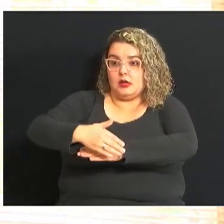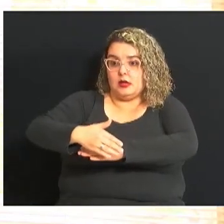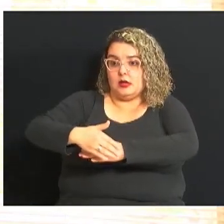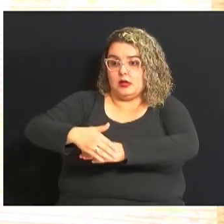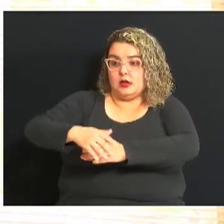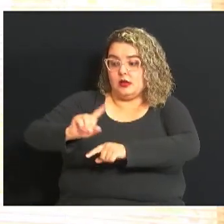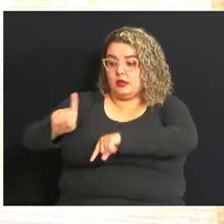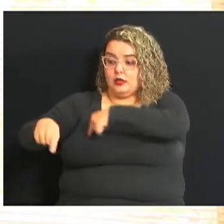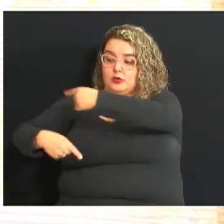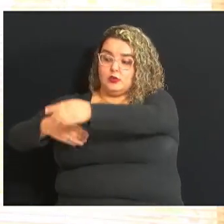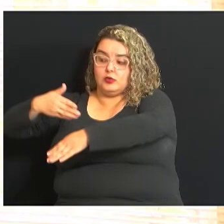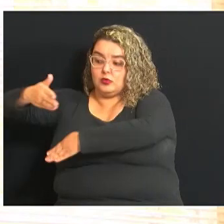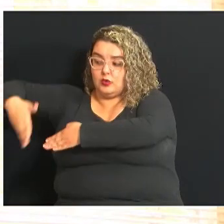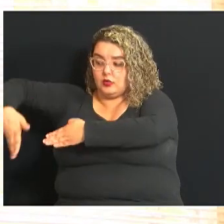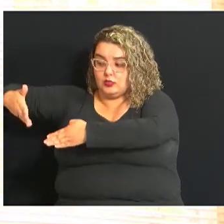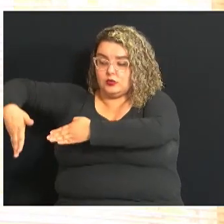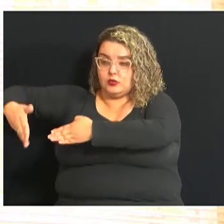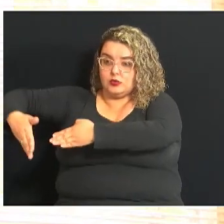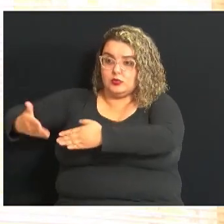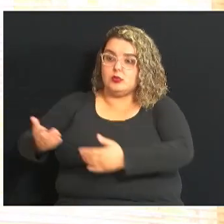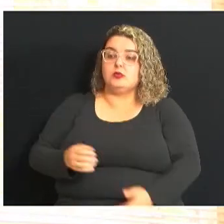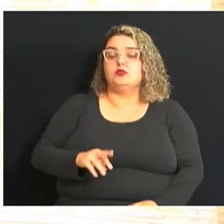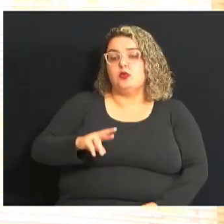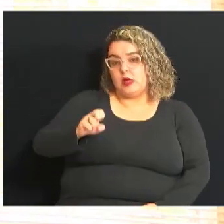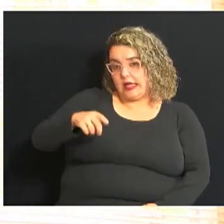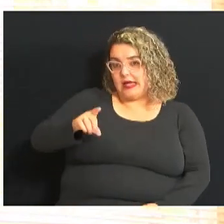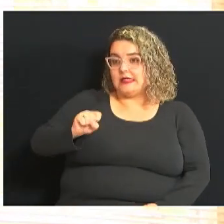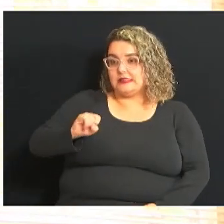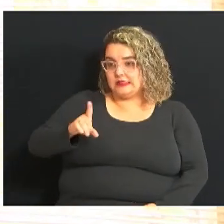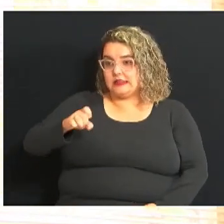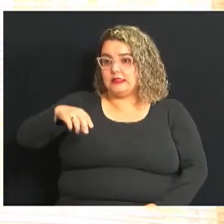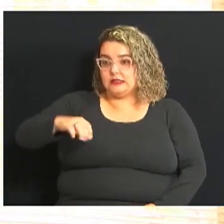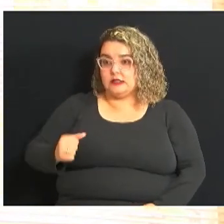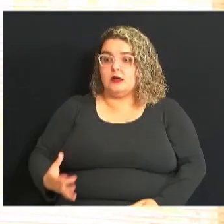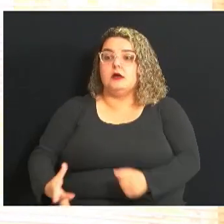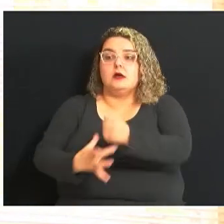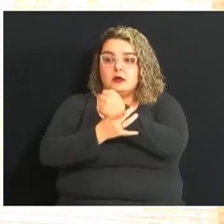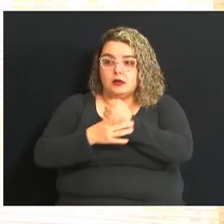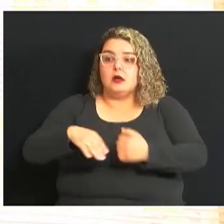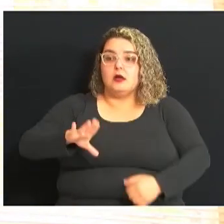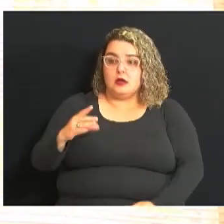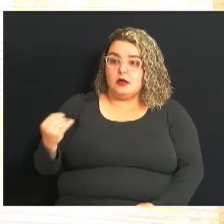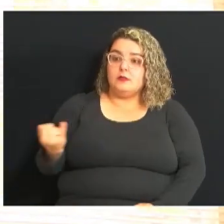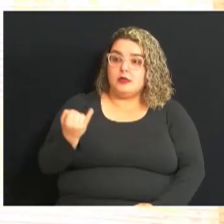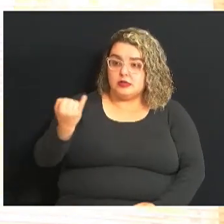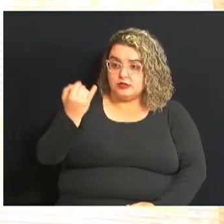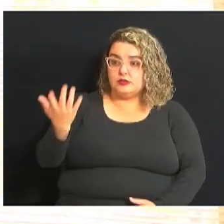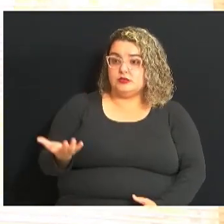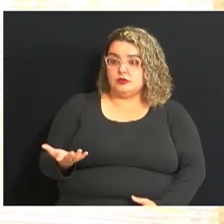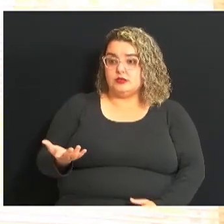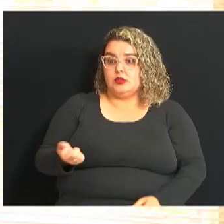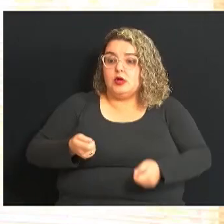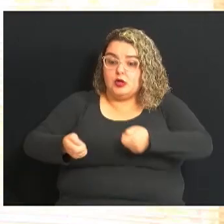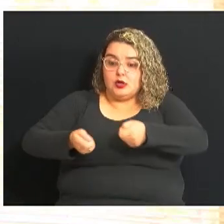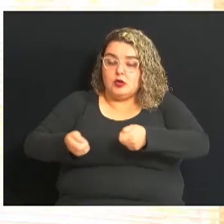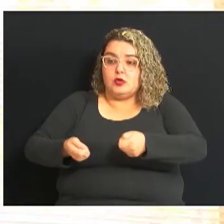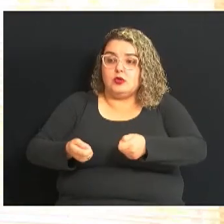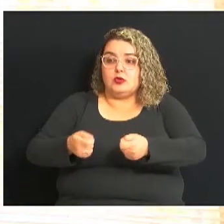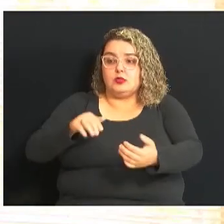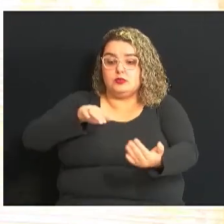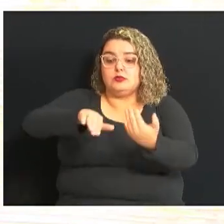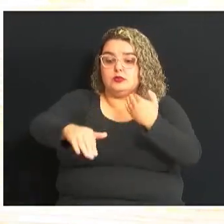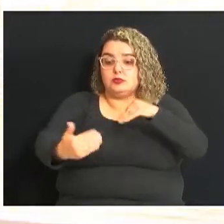outro extremo do residencial. Então a parte de segurança para mim é a parte mais importante e o controle de tráfego também.